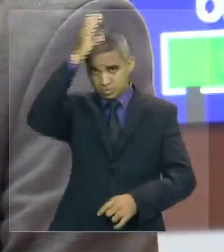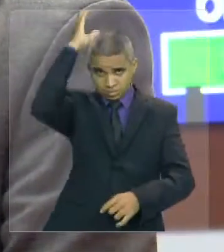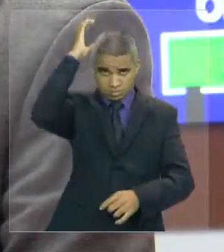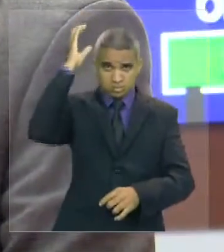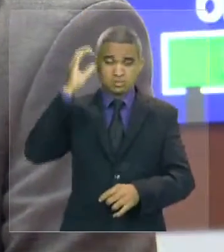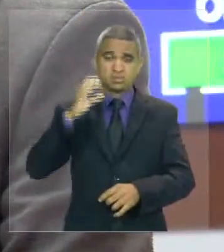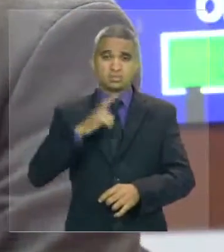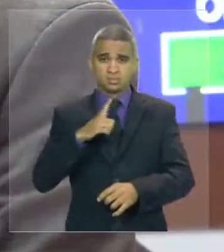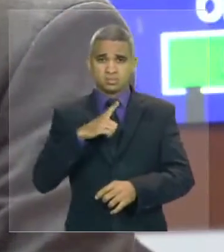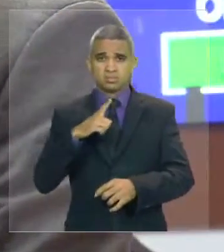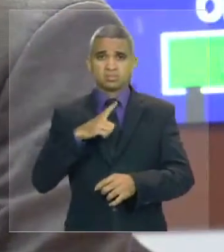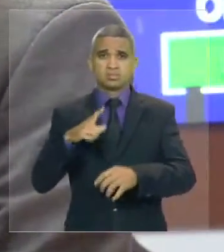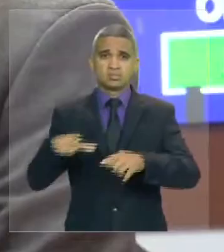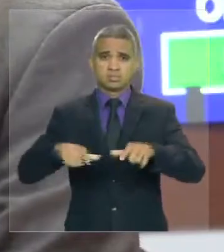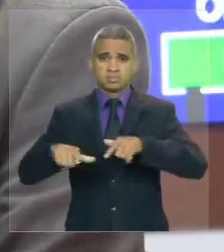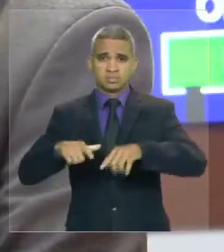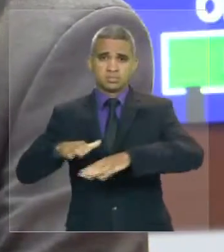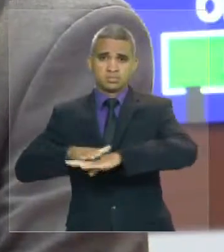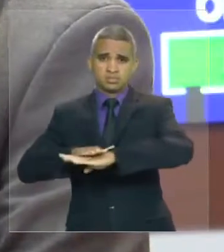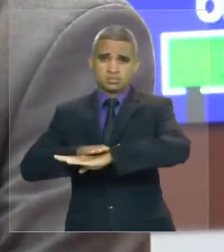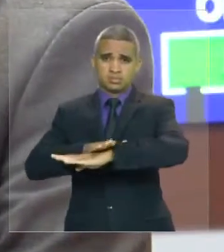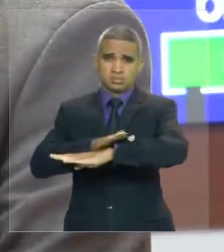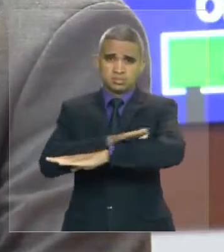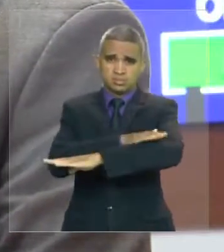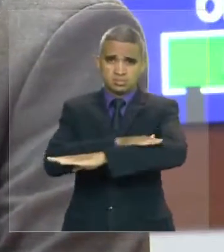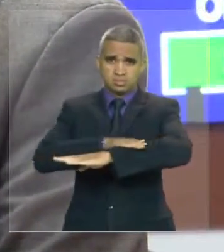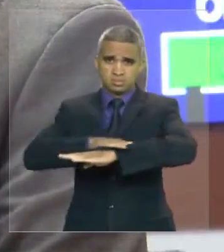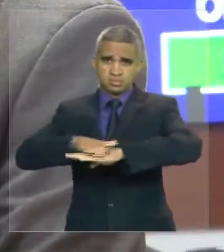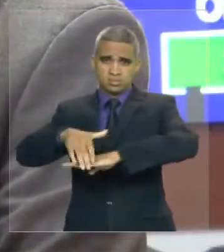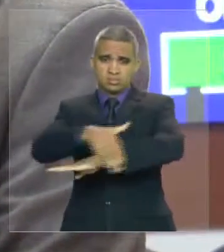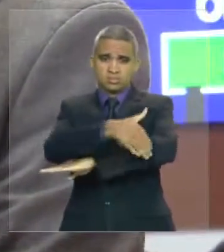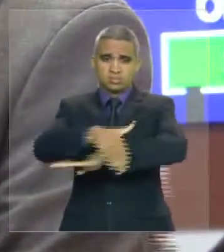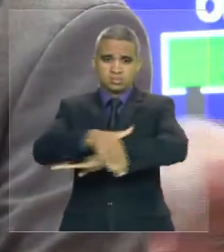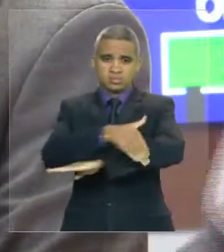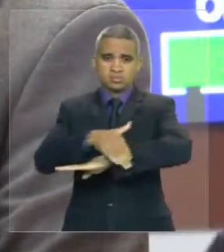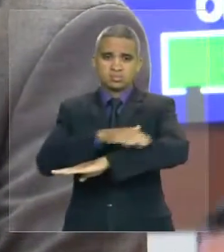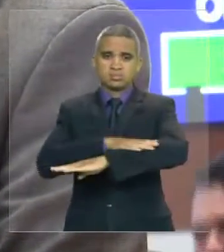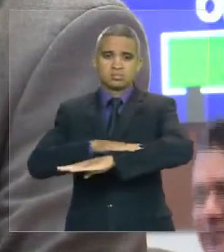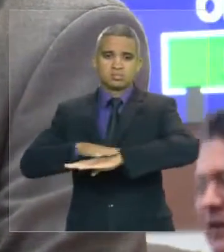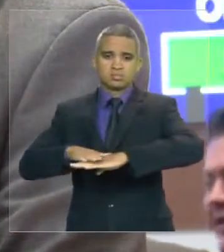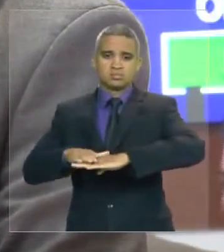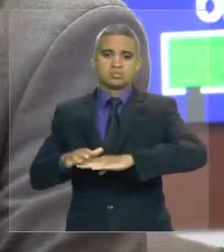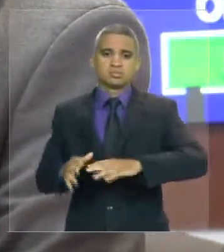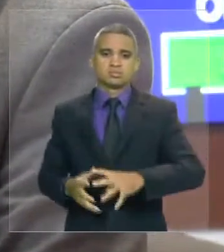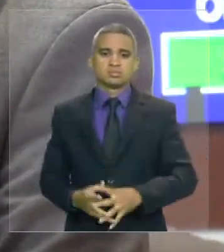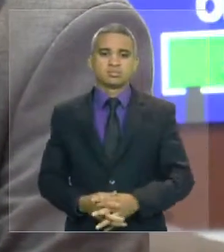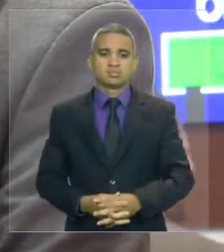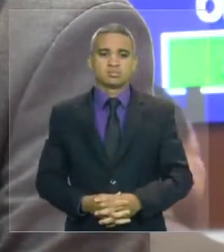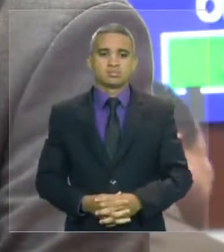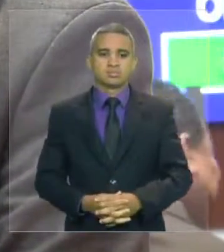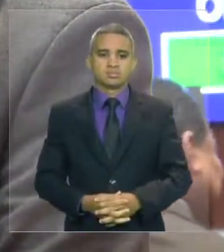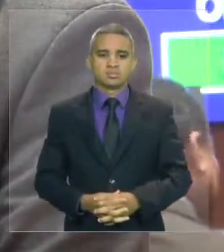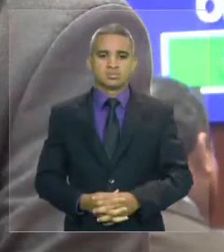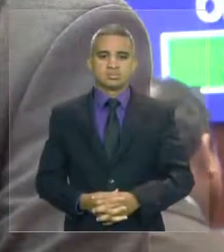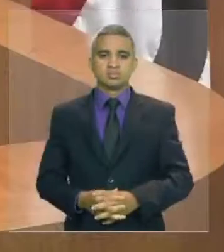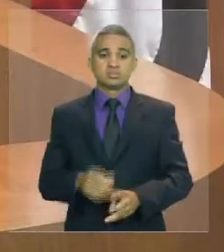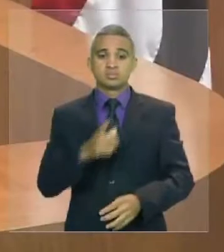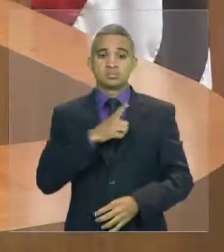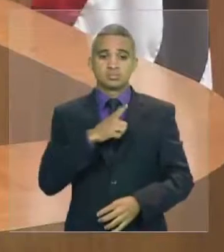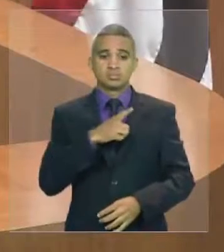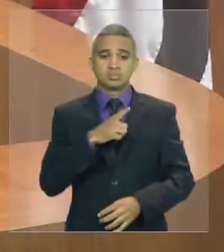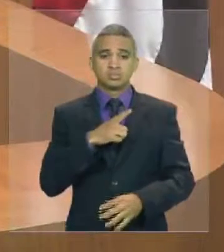pavimentada. Inclusive nós estivemos no bairro Zamara, onde fizemos